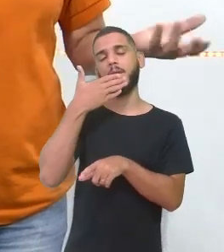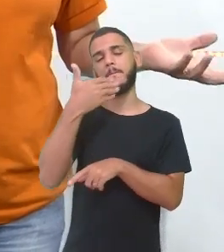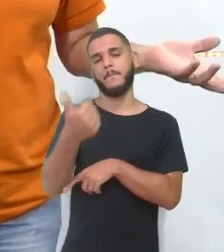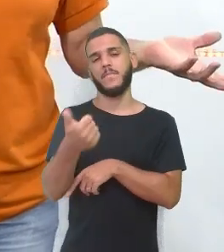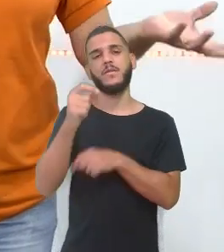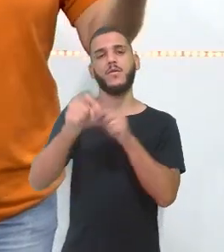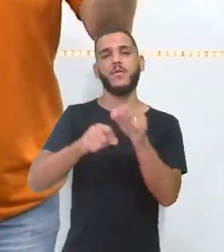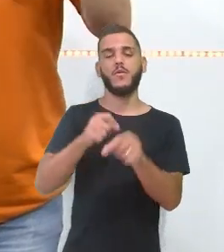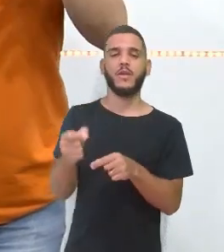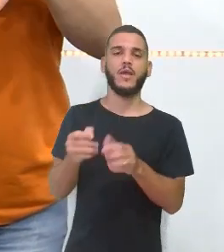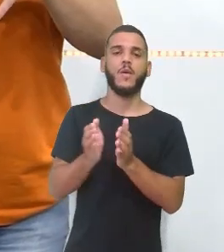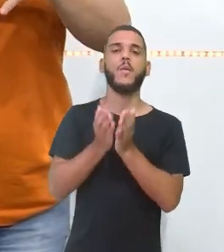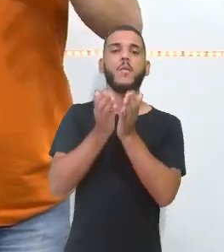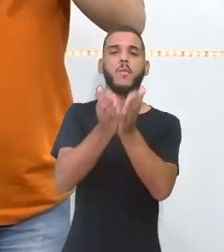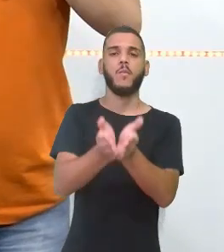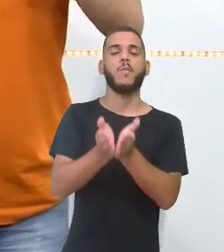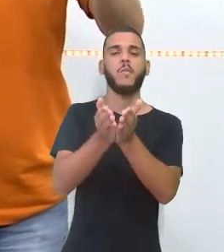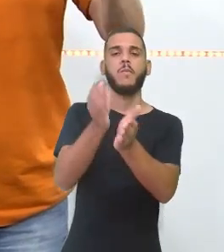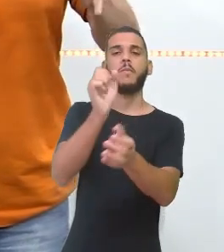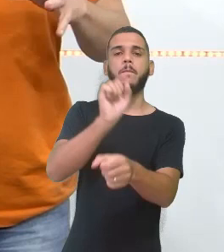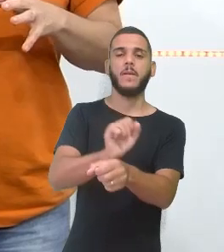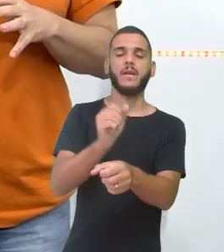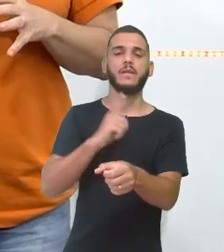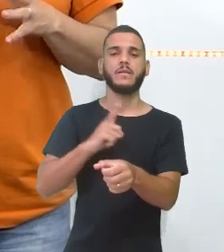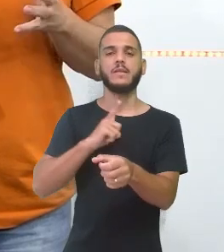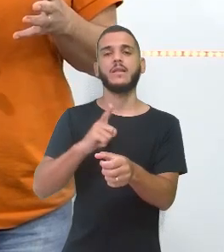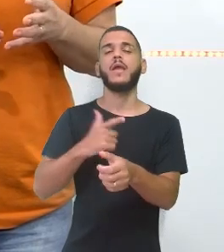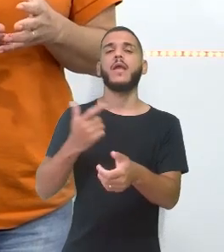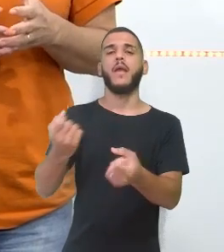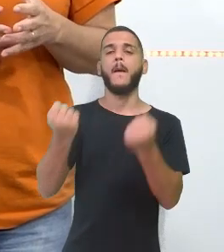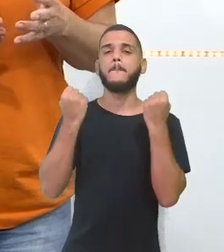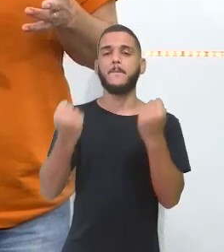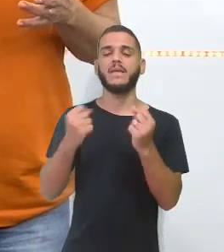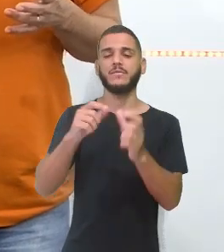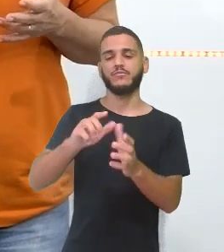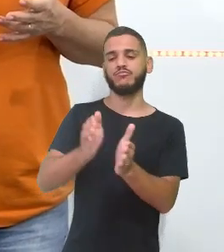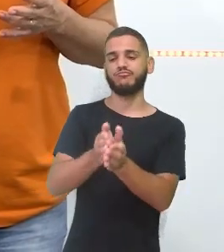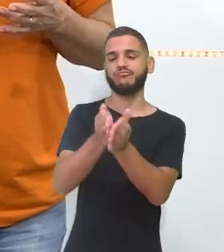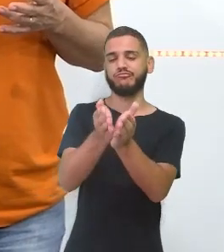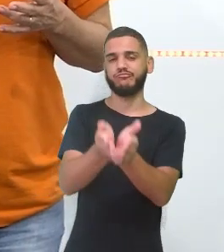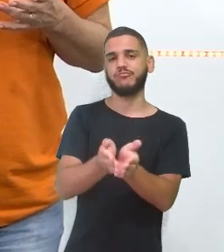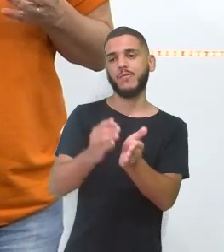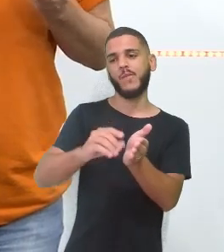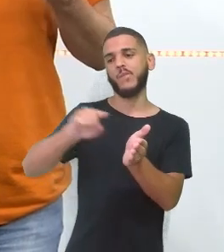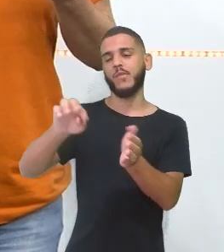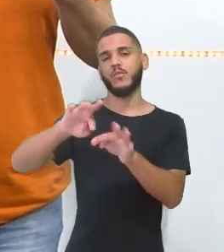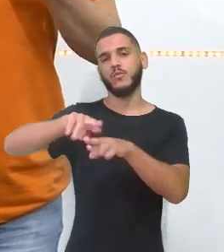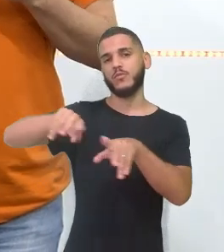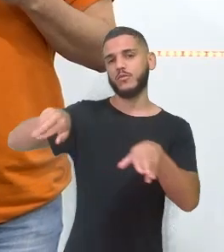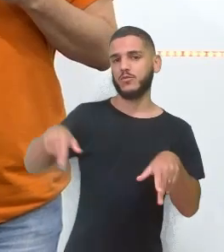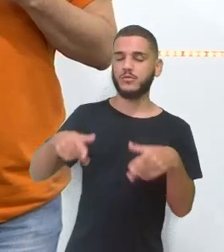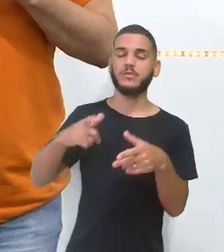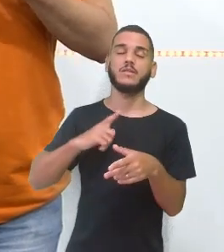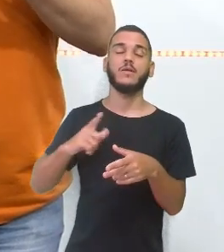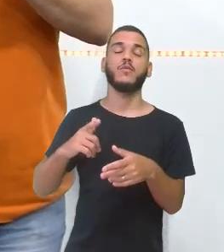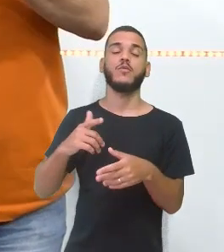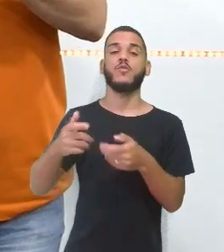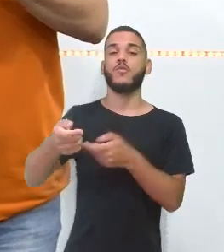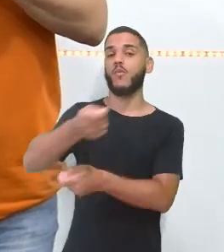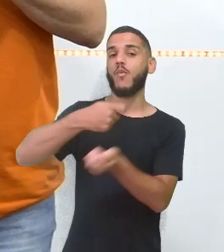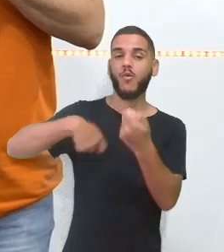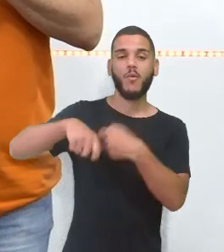né? E também, assim, todo o comércio naquela época era baseado na questão marítima.